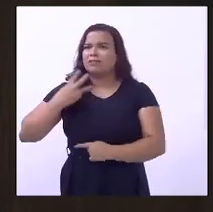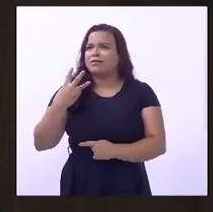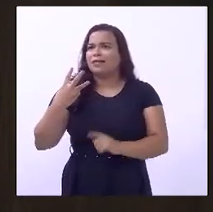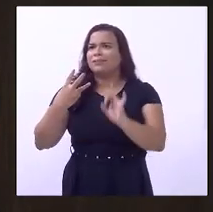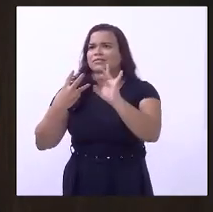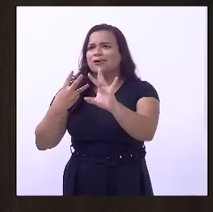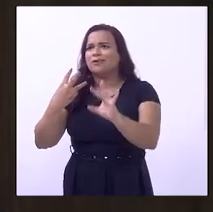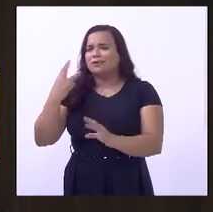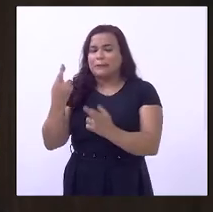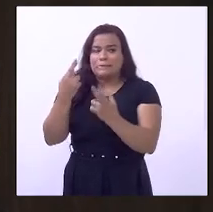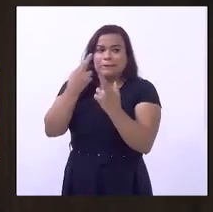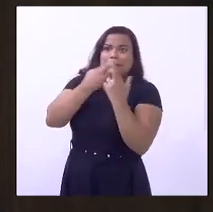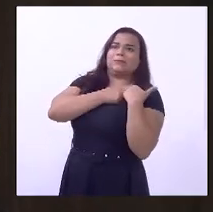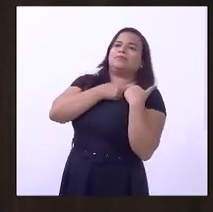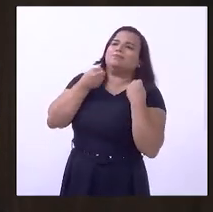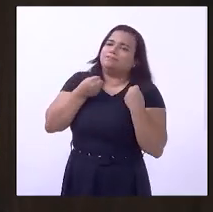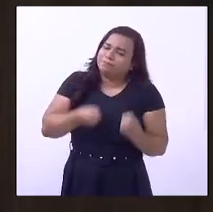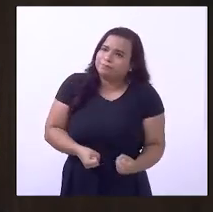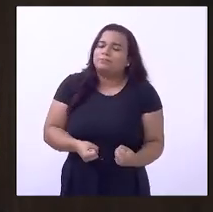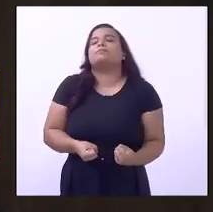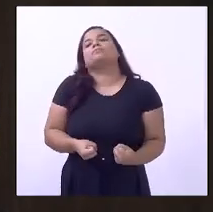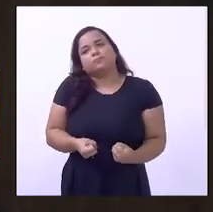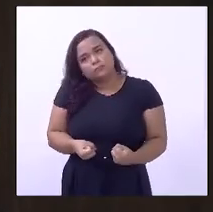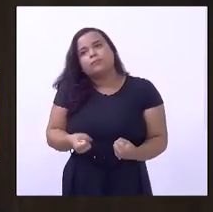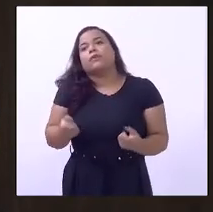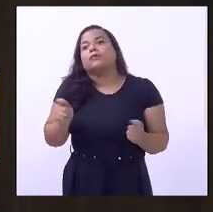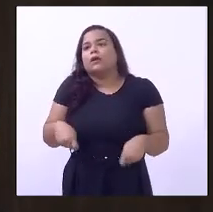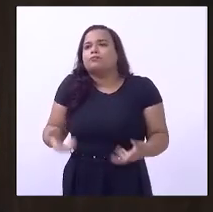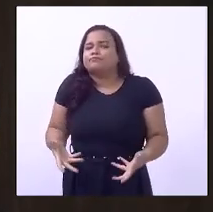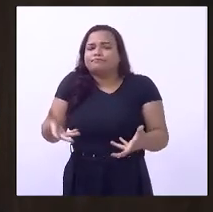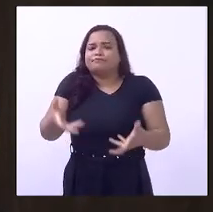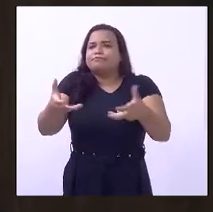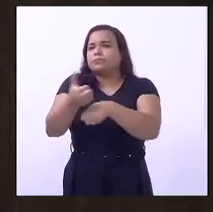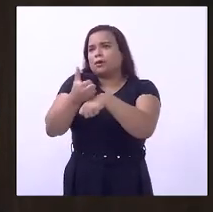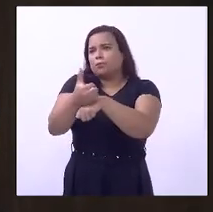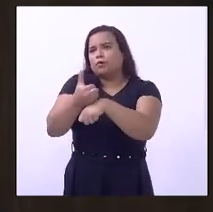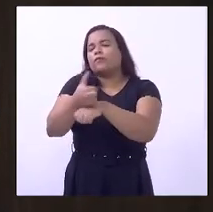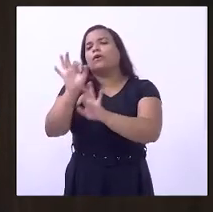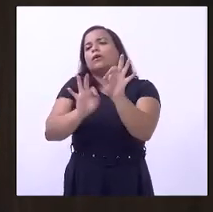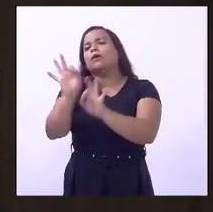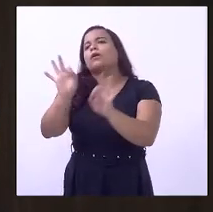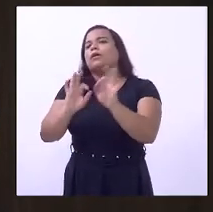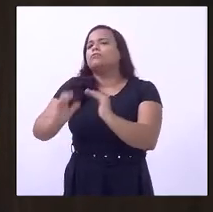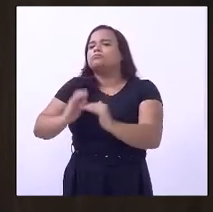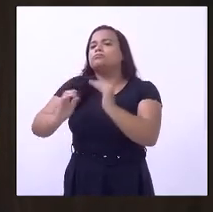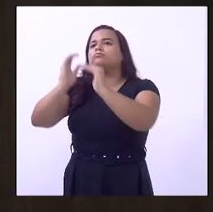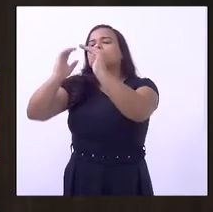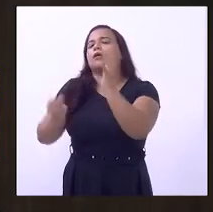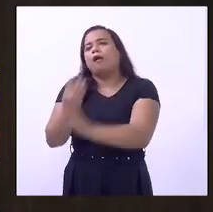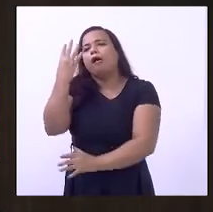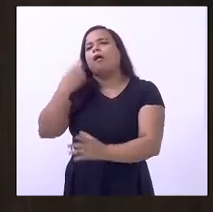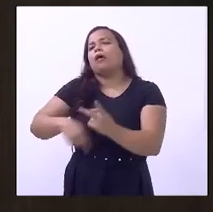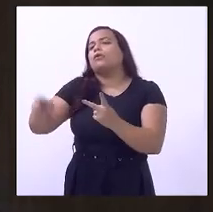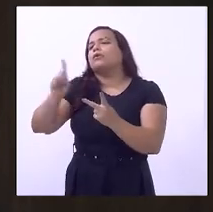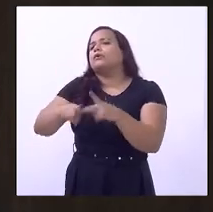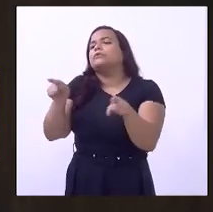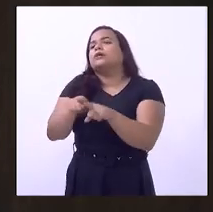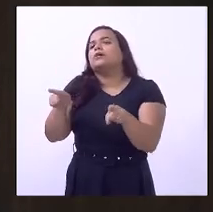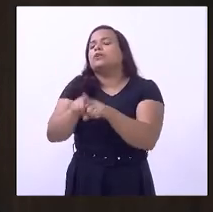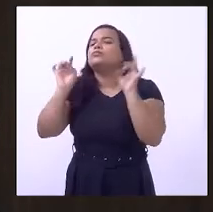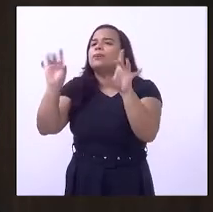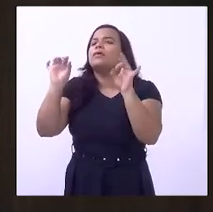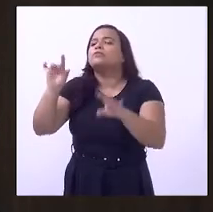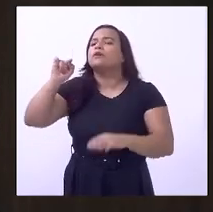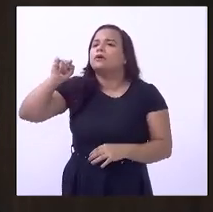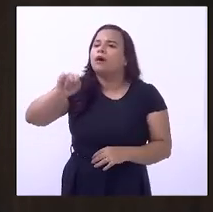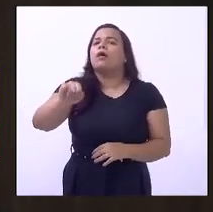fato, enriquecer e agregar essas carreiras, construir plano de cargos e carreiras, construir também, especialmente essa,